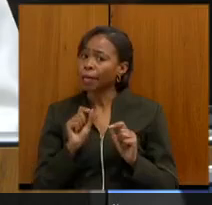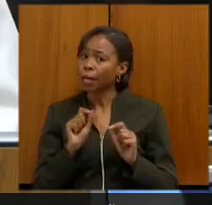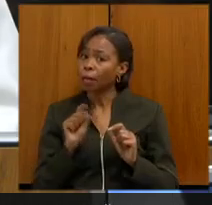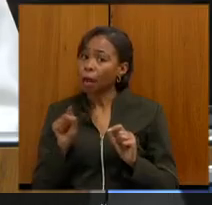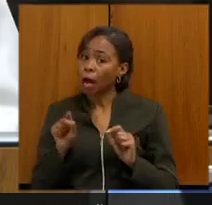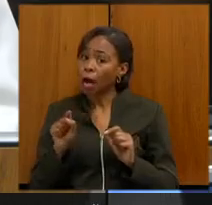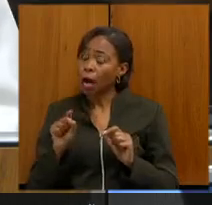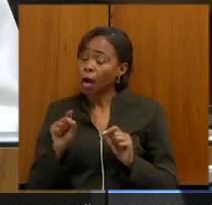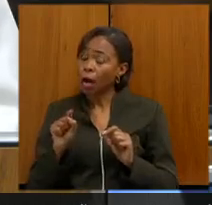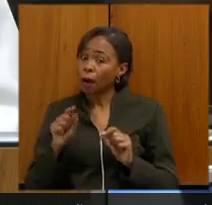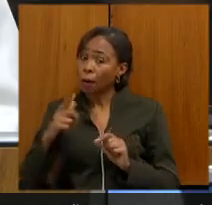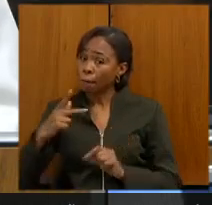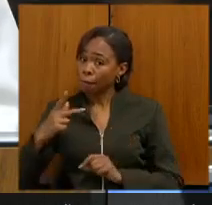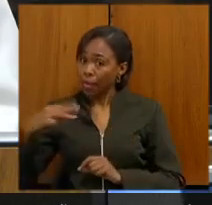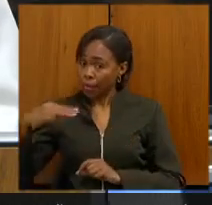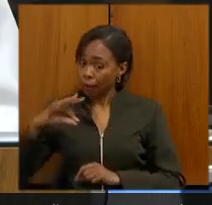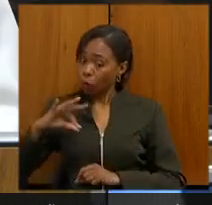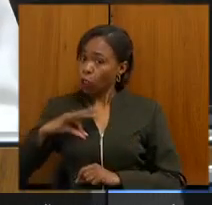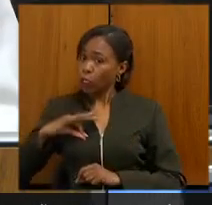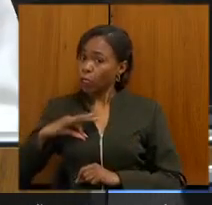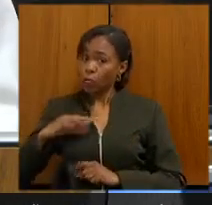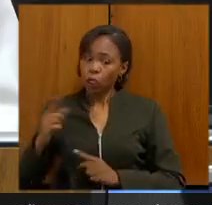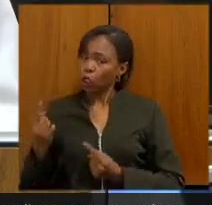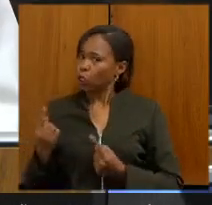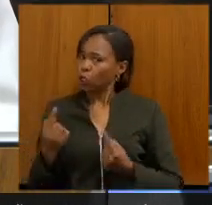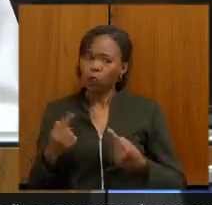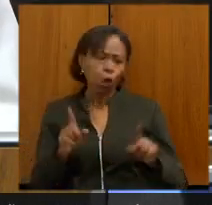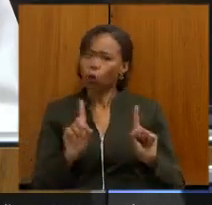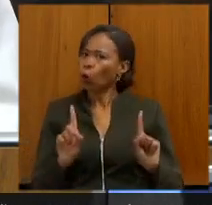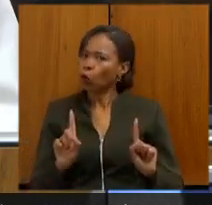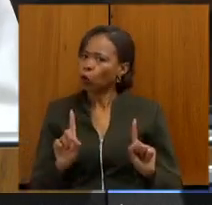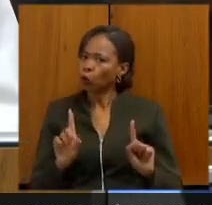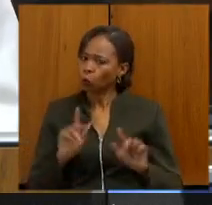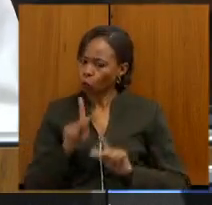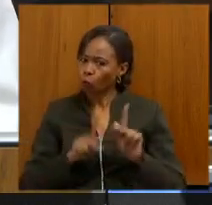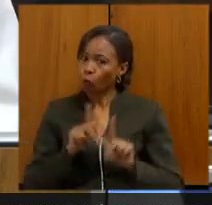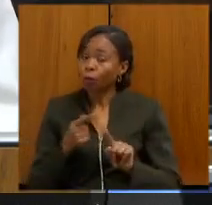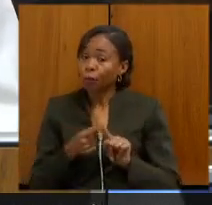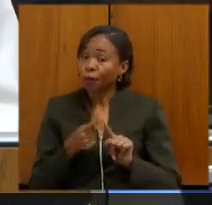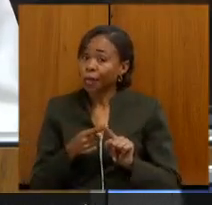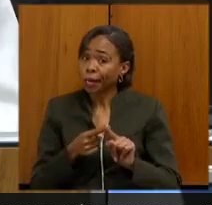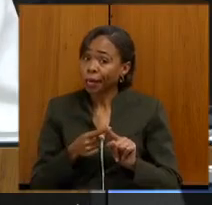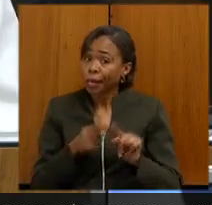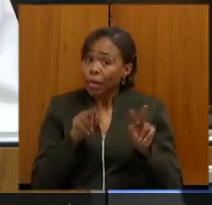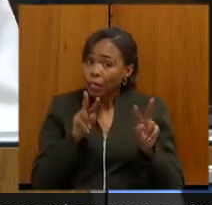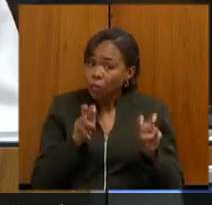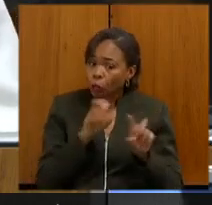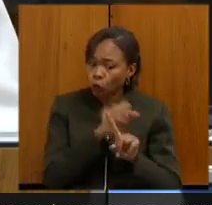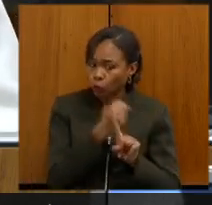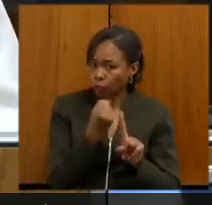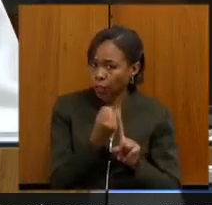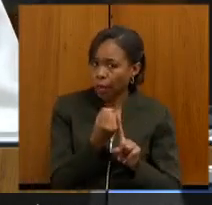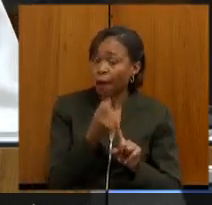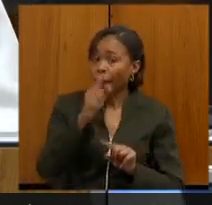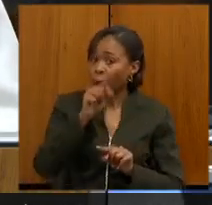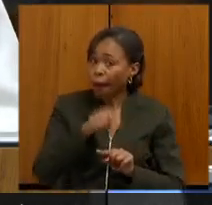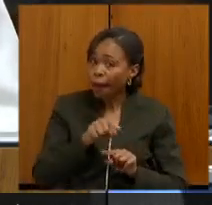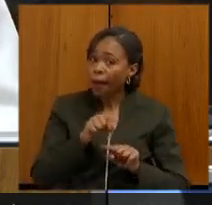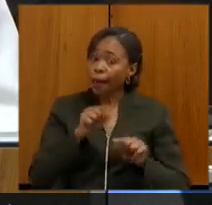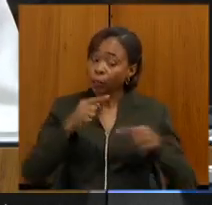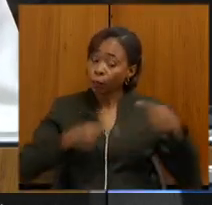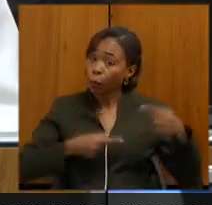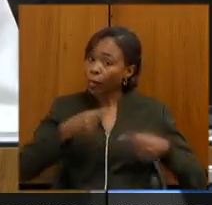usada contra o povo que a questão social na questão de polícia questão de políticas sociais